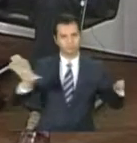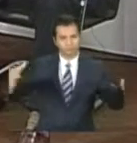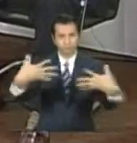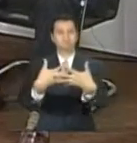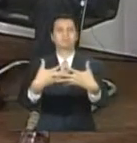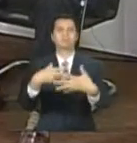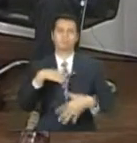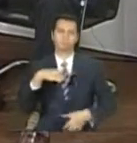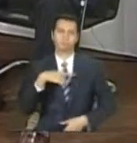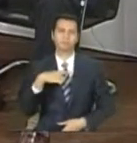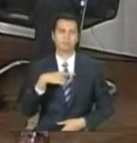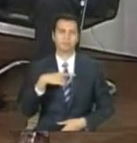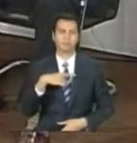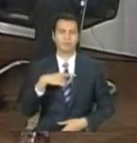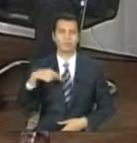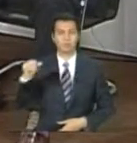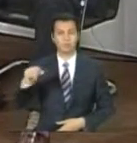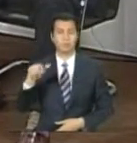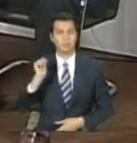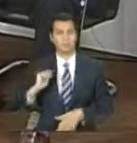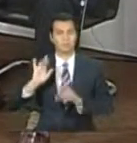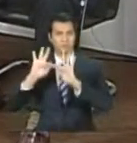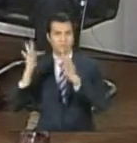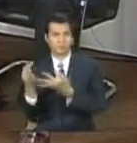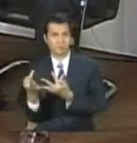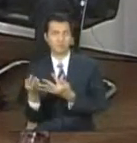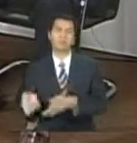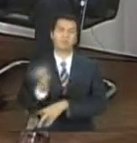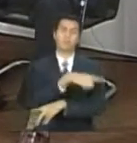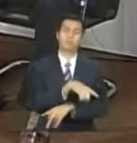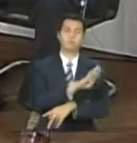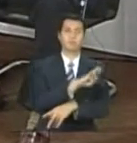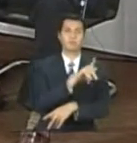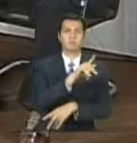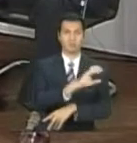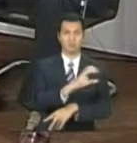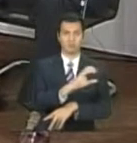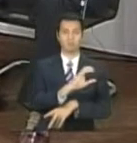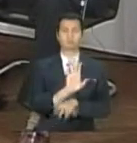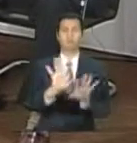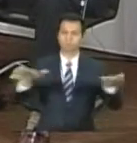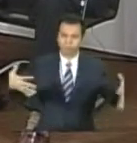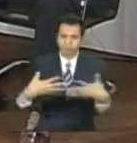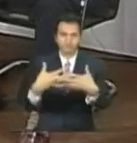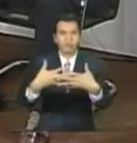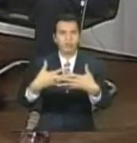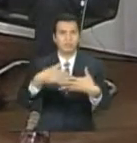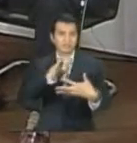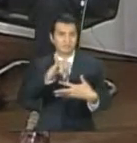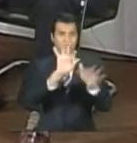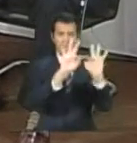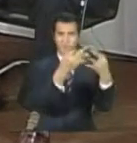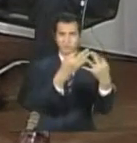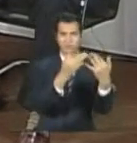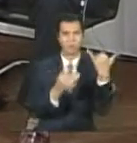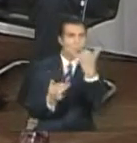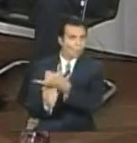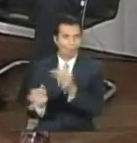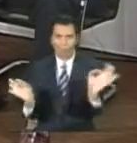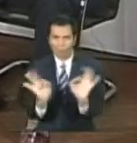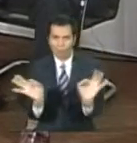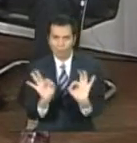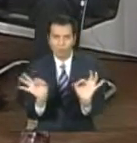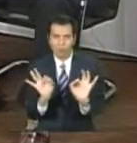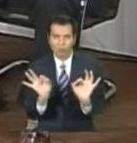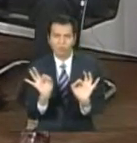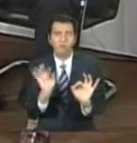nós cruzamos a base do cadastro com a base de beneficiários do BPC. Então, se uma família omite esta informação, num